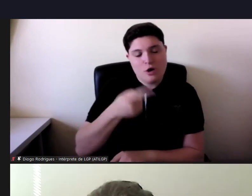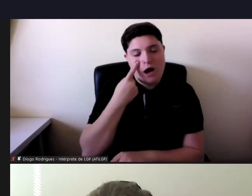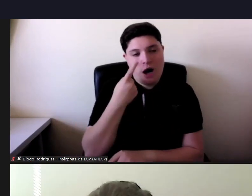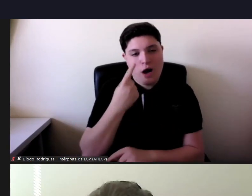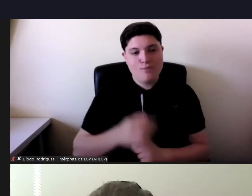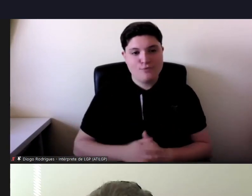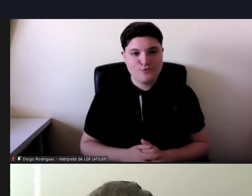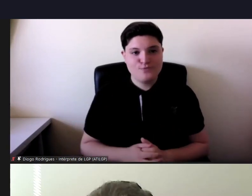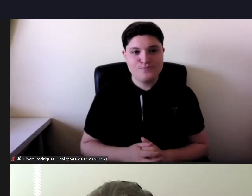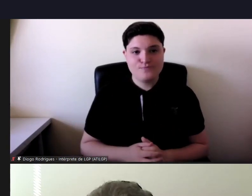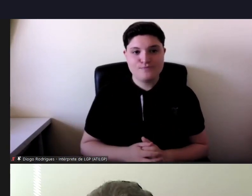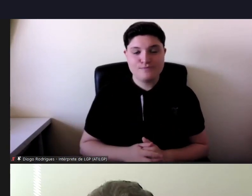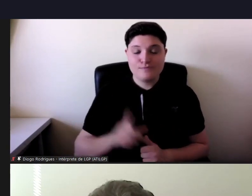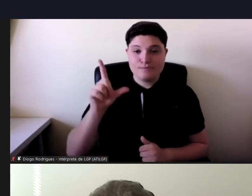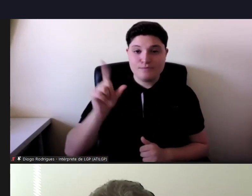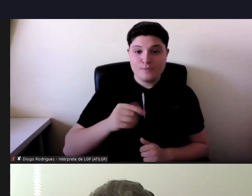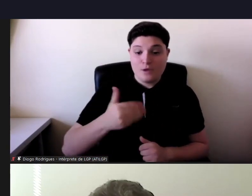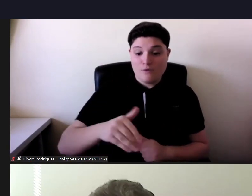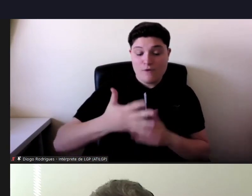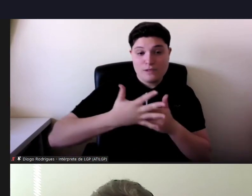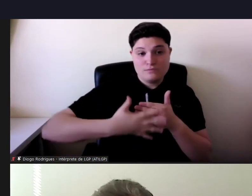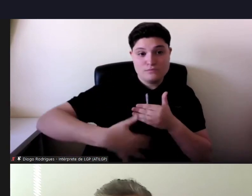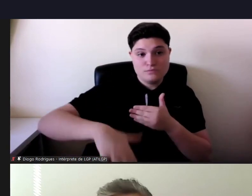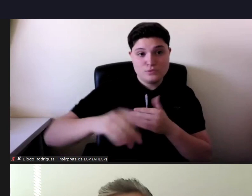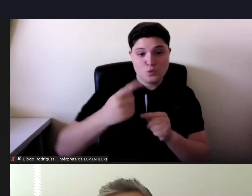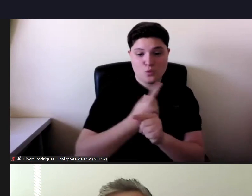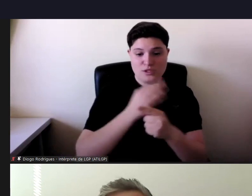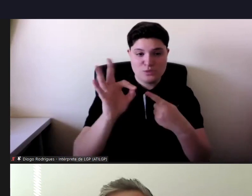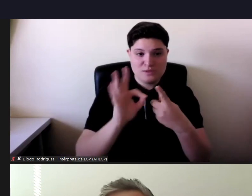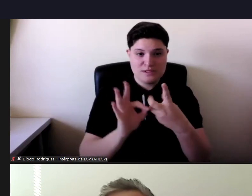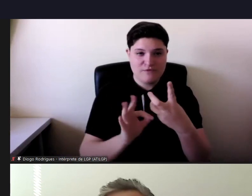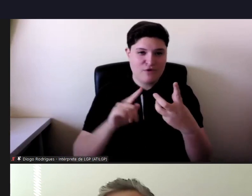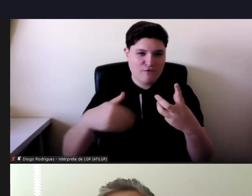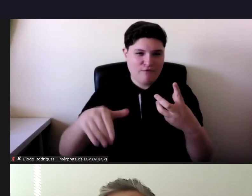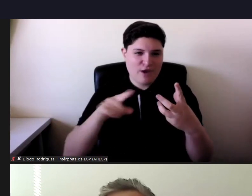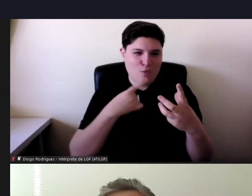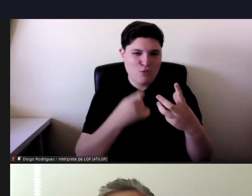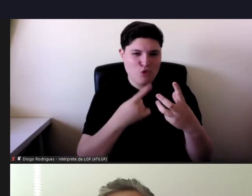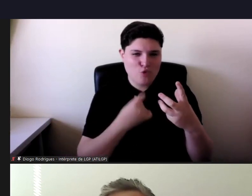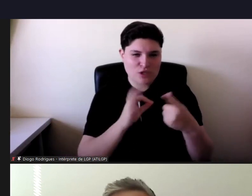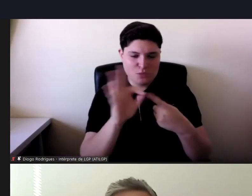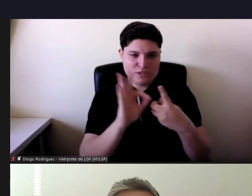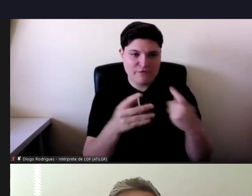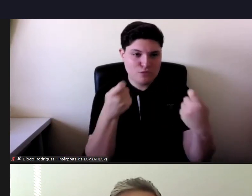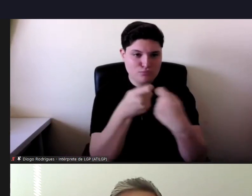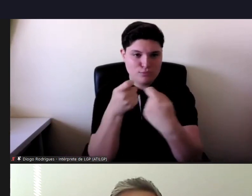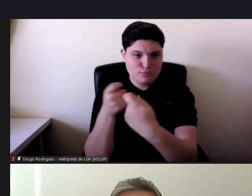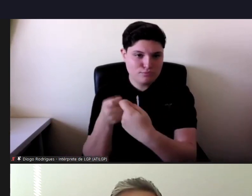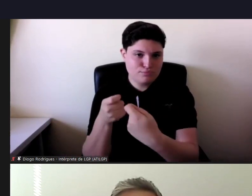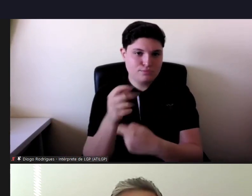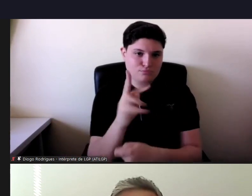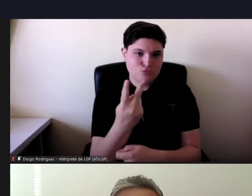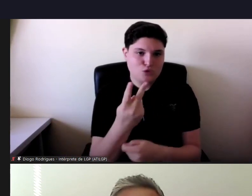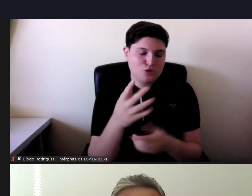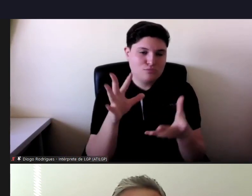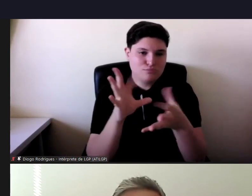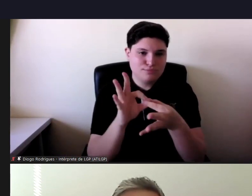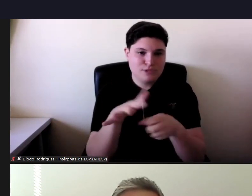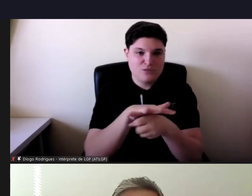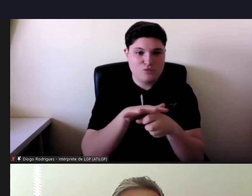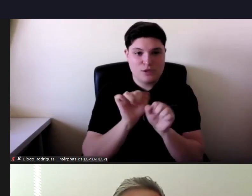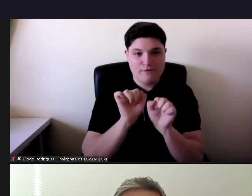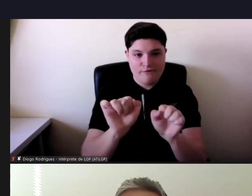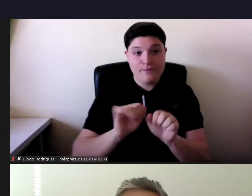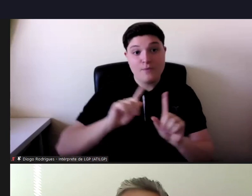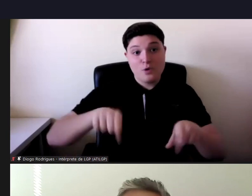seguir-se-á um período de questões específicas para cada um dos oradores, atendendo aos seus respectivos contextos. E